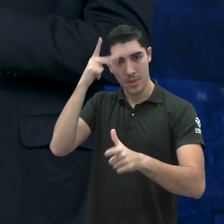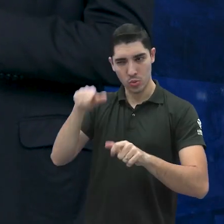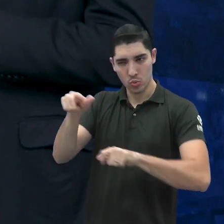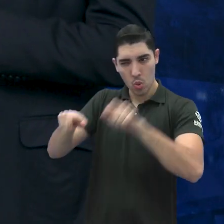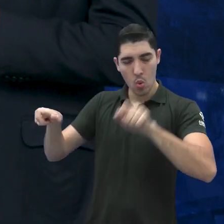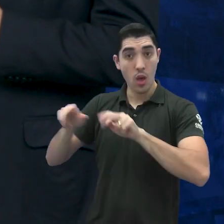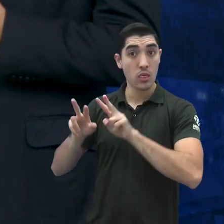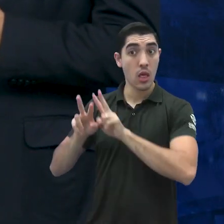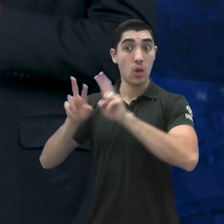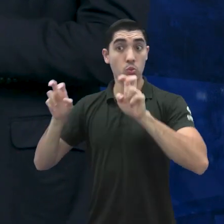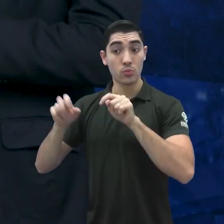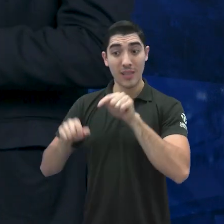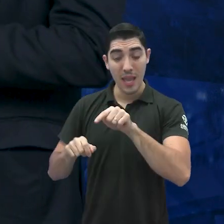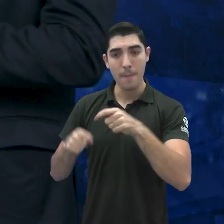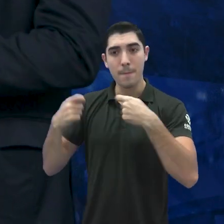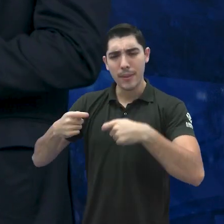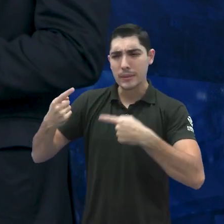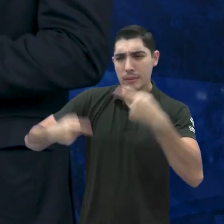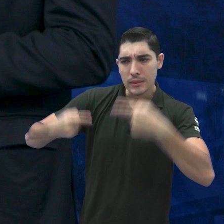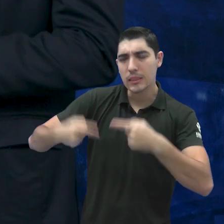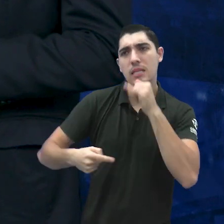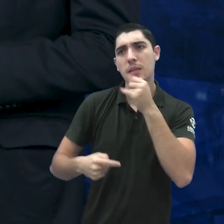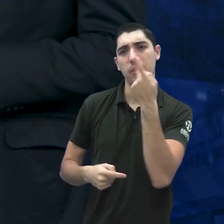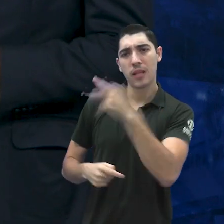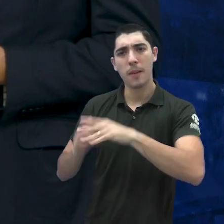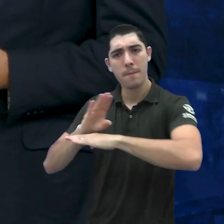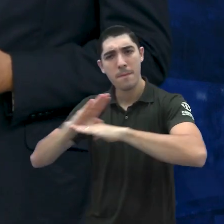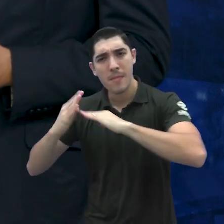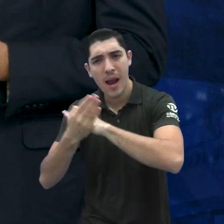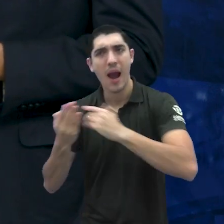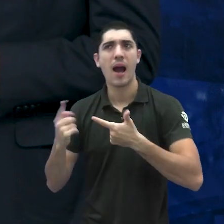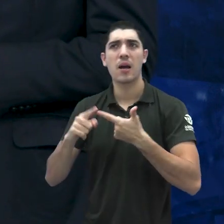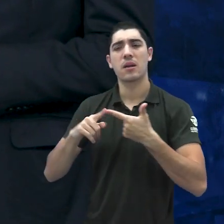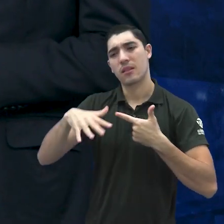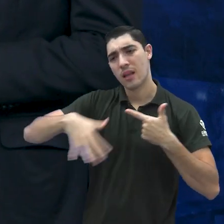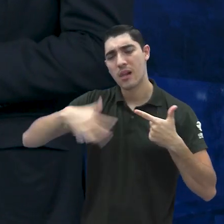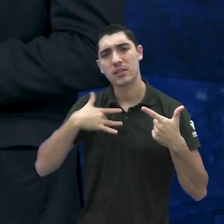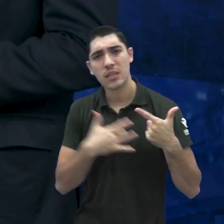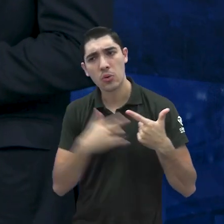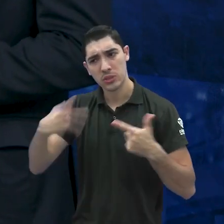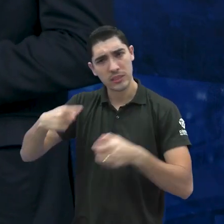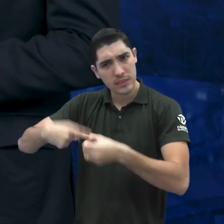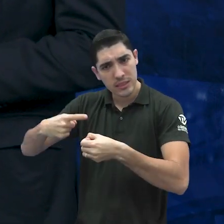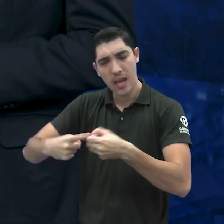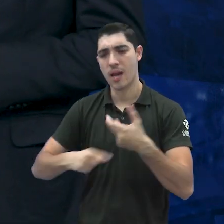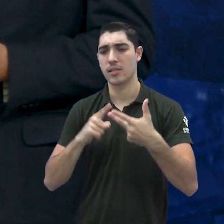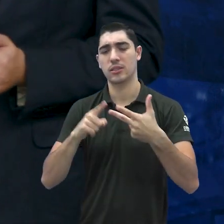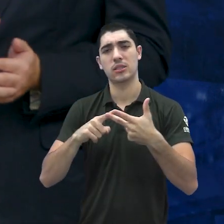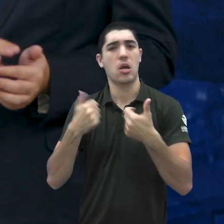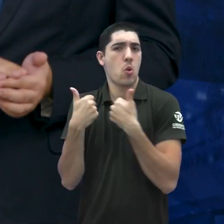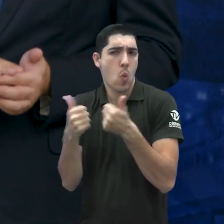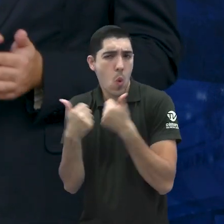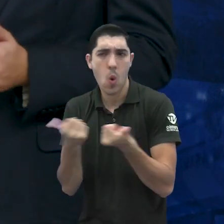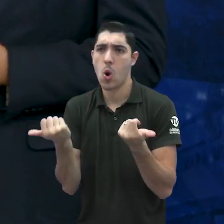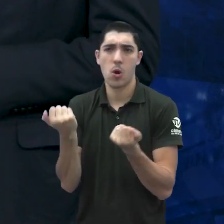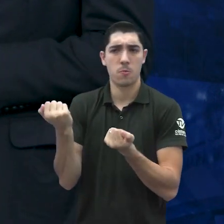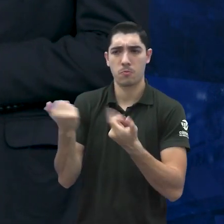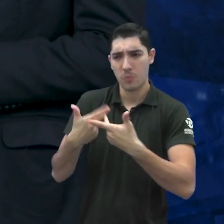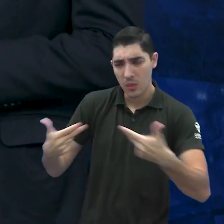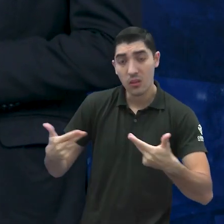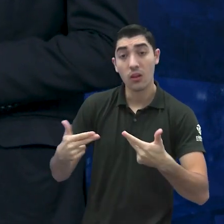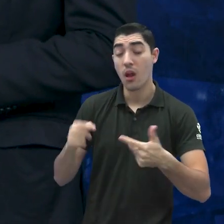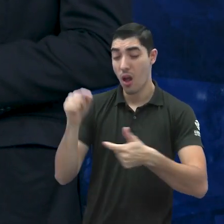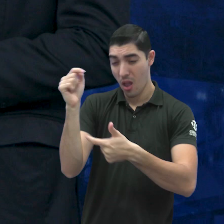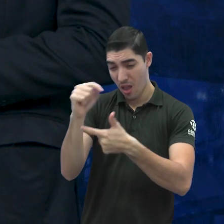pessoas estão mais precisando discutir, que é o assunto do bairro, que é o assunto da saúde no município, que é o assunto do transporte no